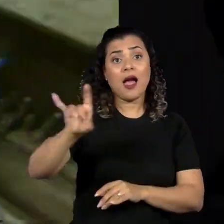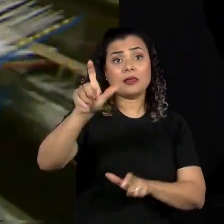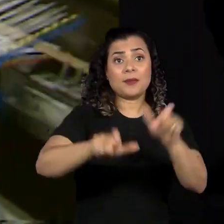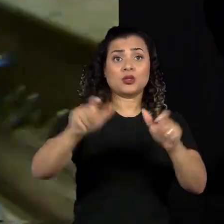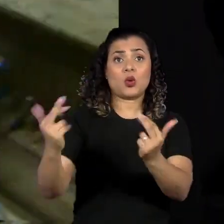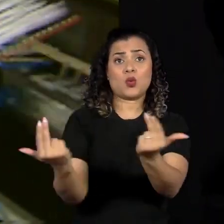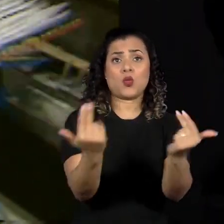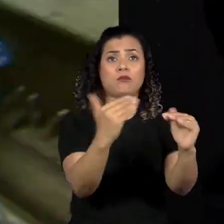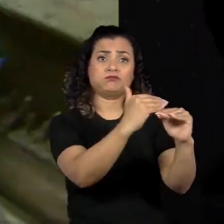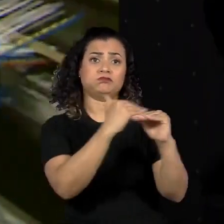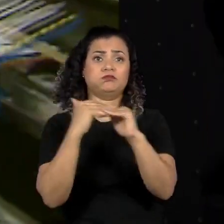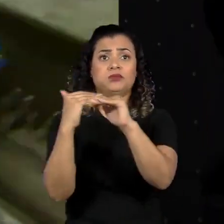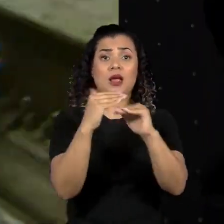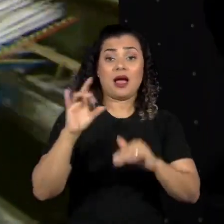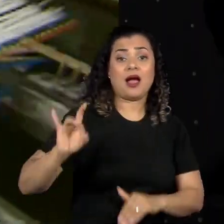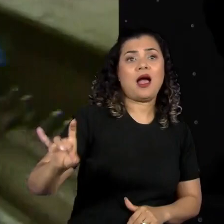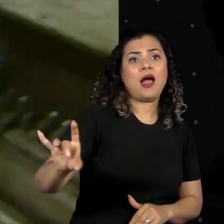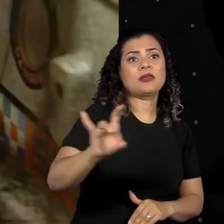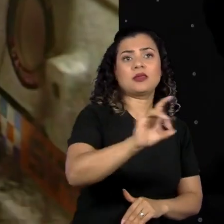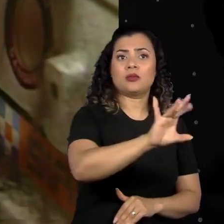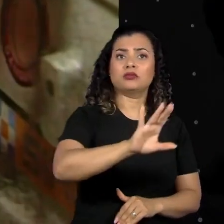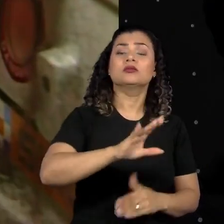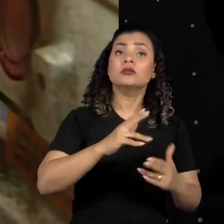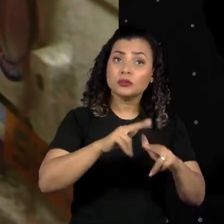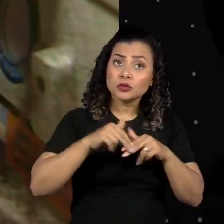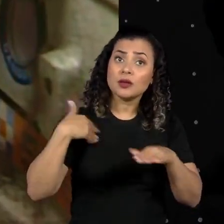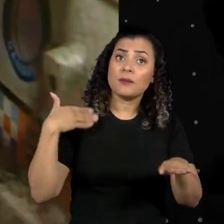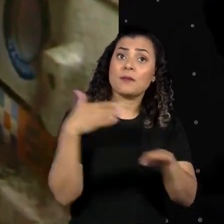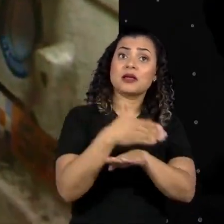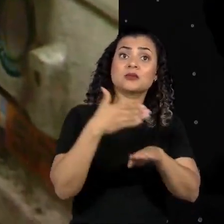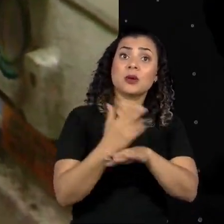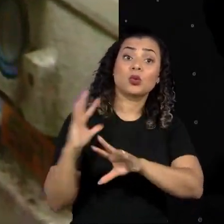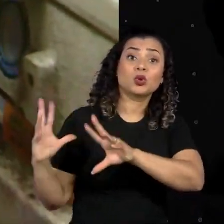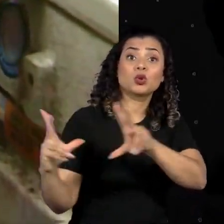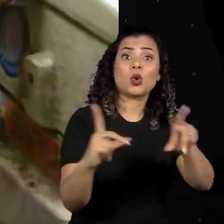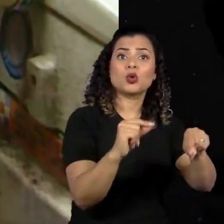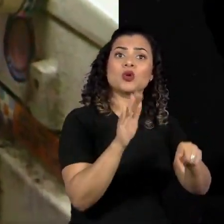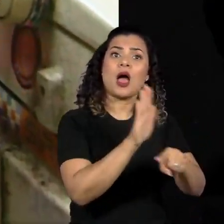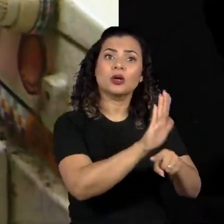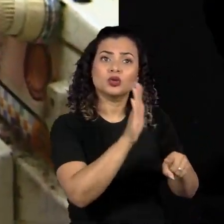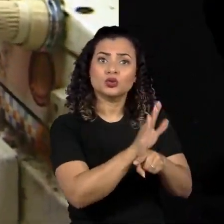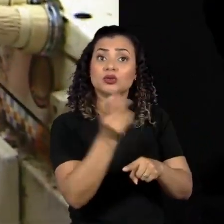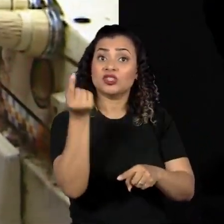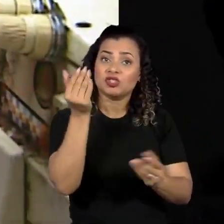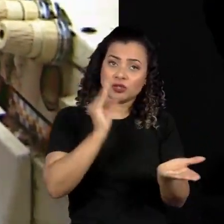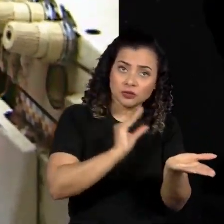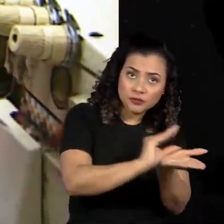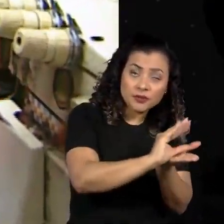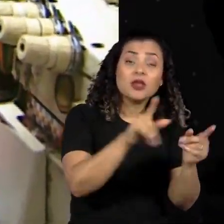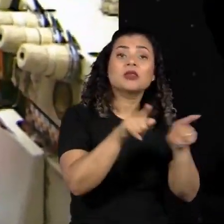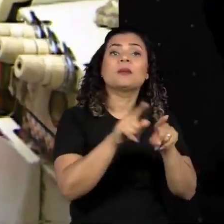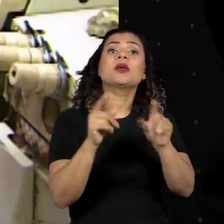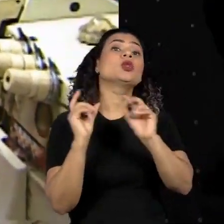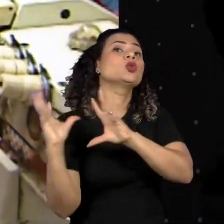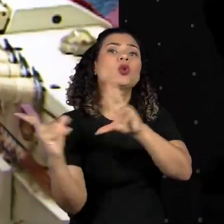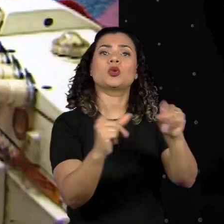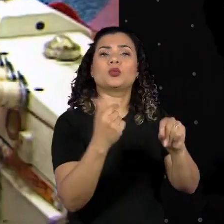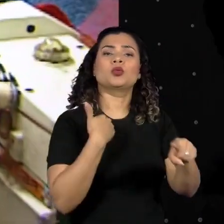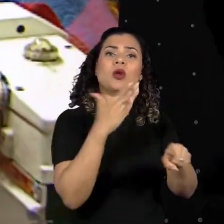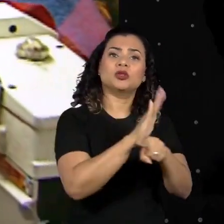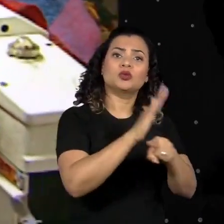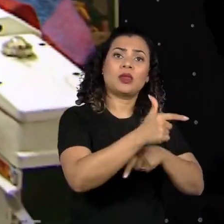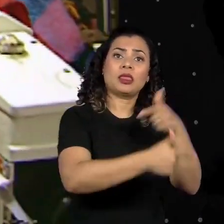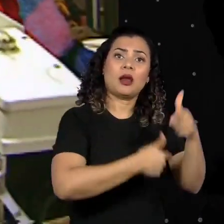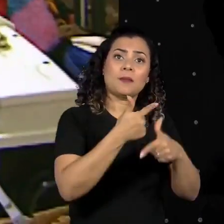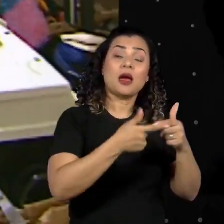O princípio da participação econômica é todos contribuem em termos de capital e eles são remunerados em termos de trabalho